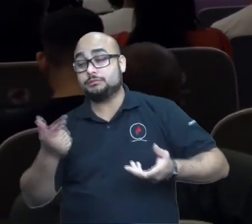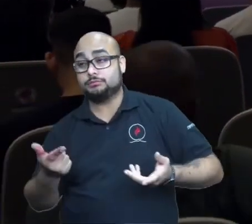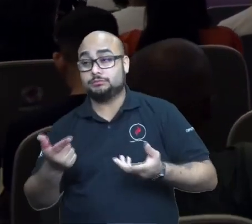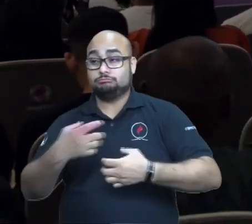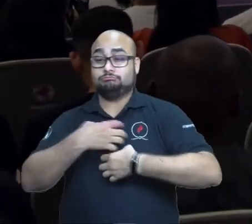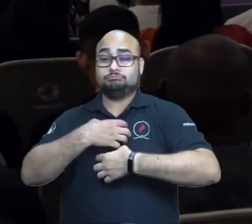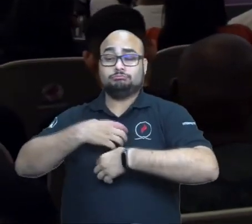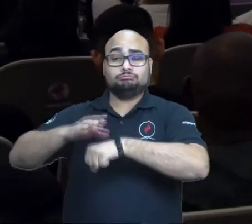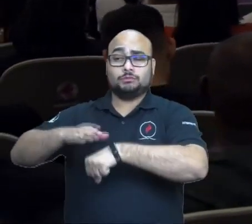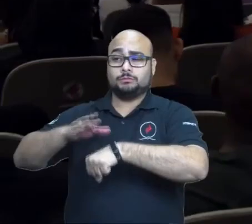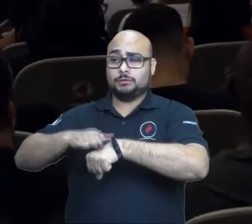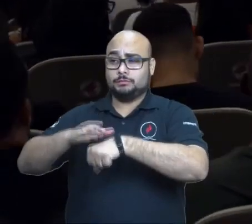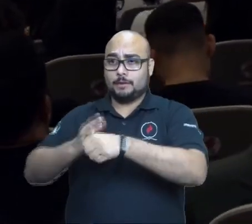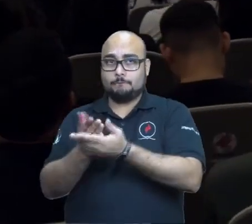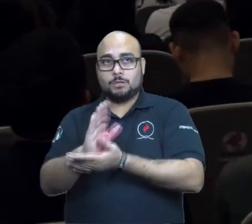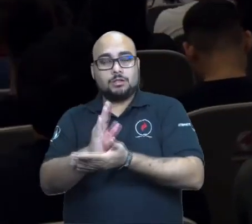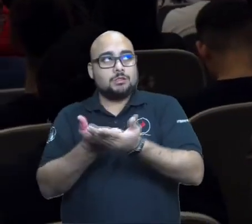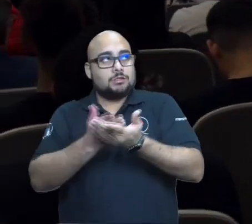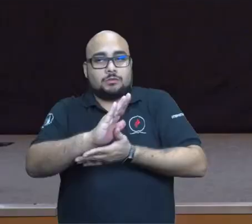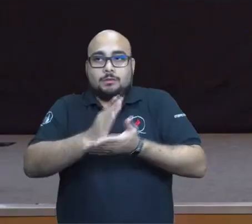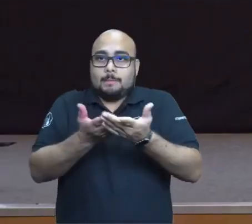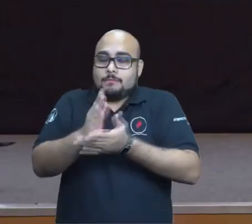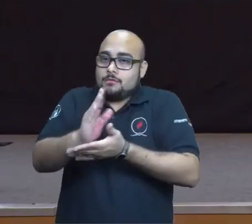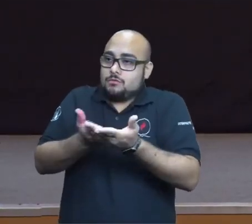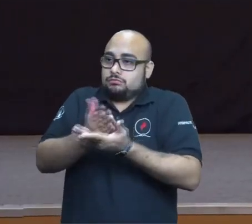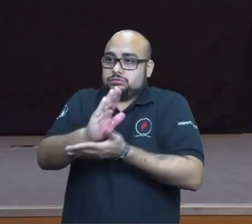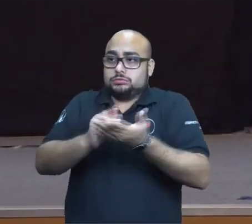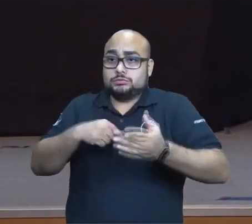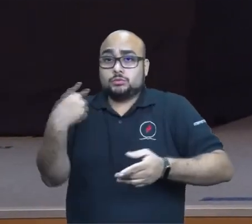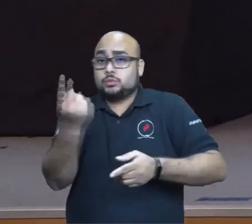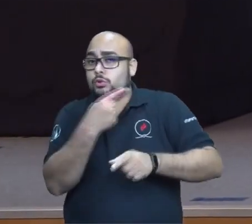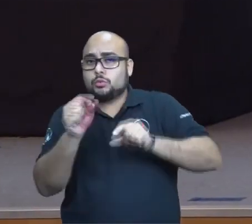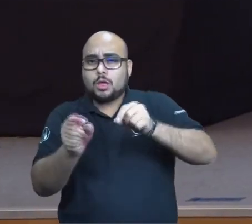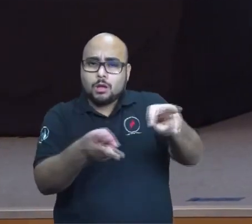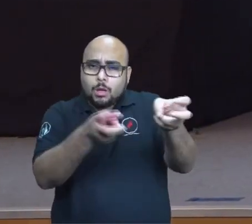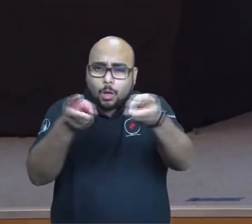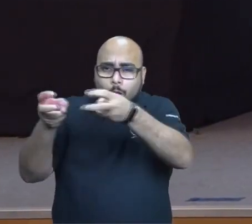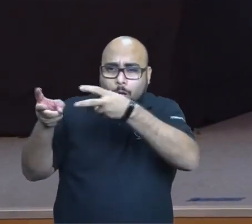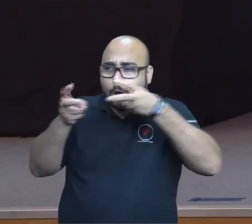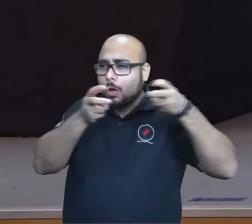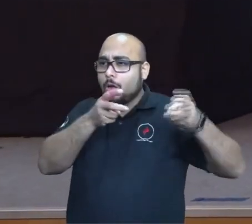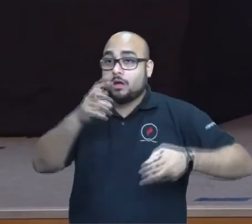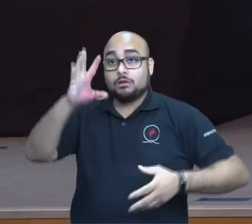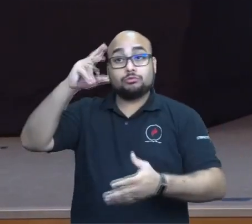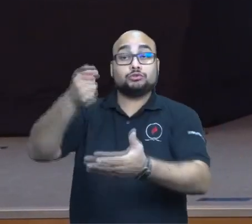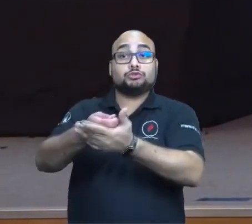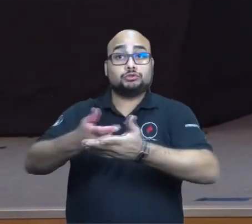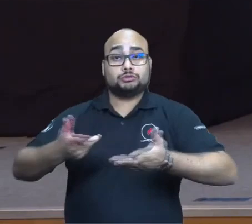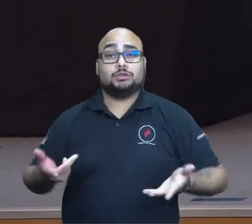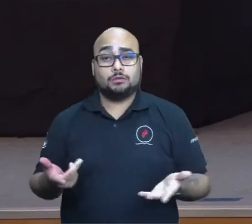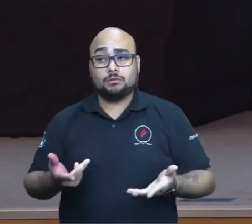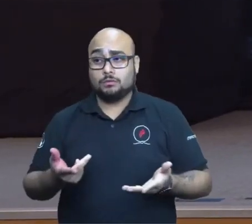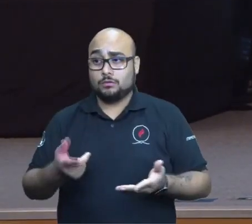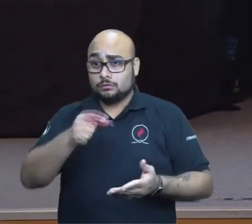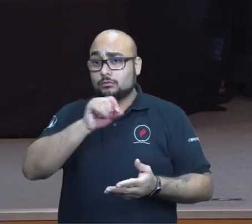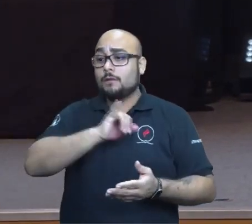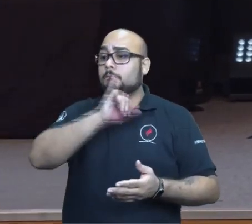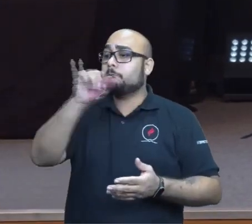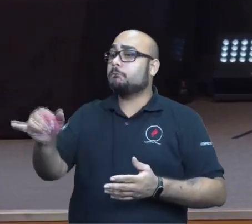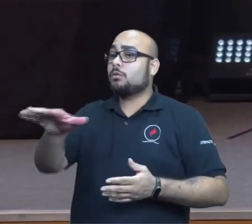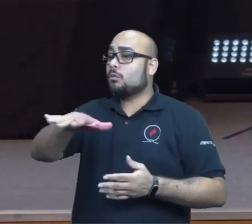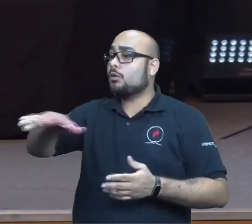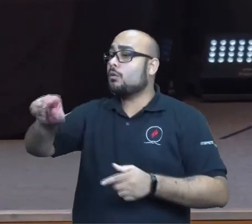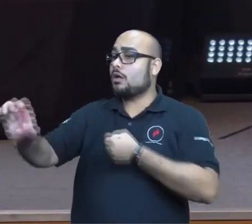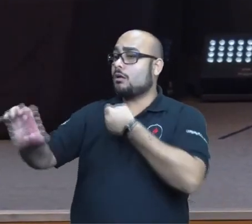de quanto a Estreito lugar foi Nossa a decisão de chegar até o senhor é nossa nós já fizemos até